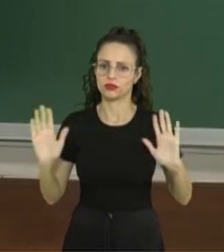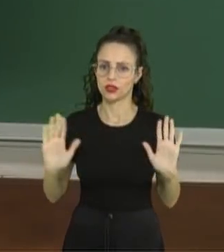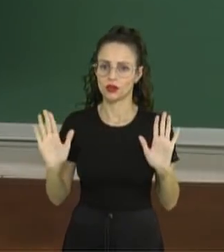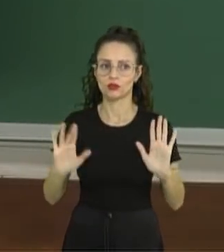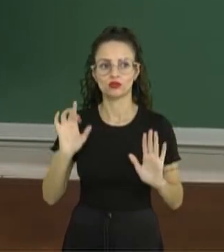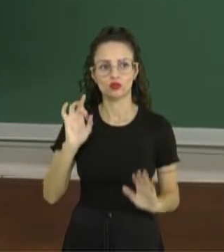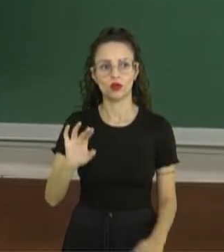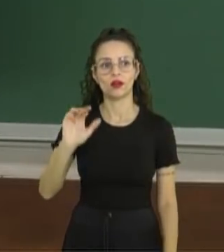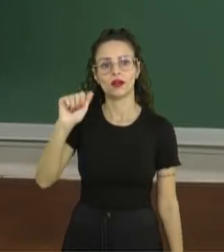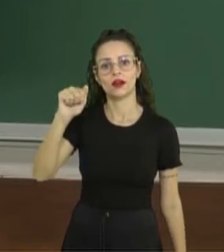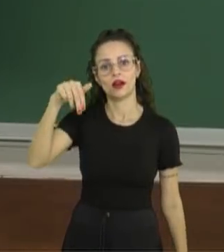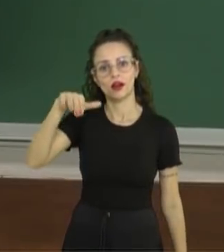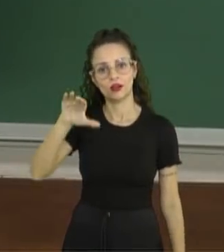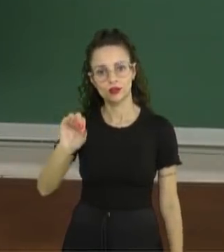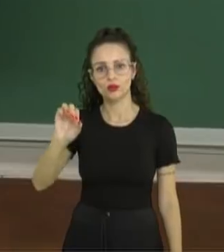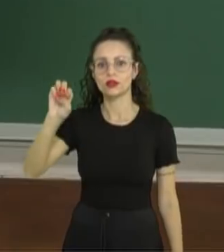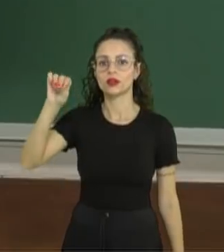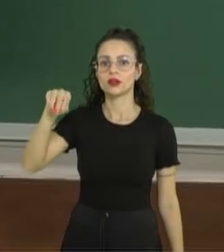Ano Mundi,